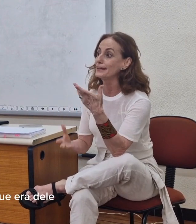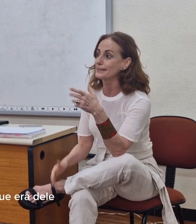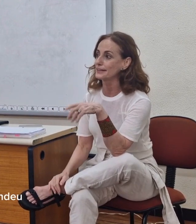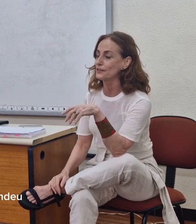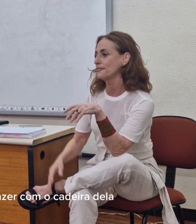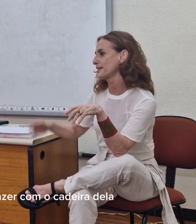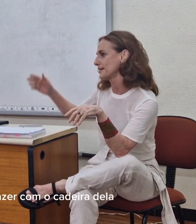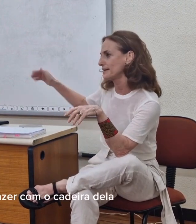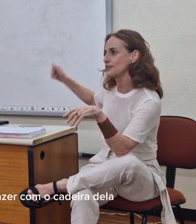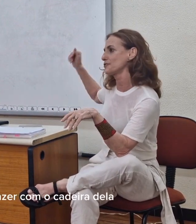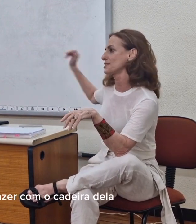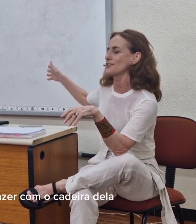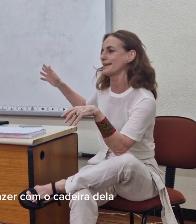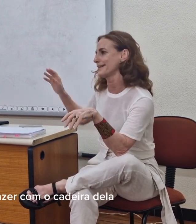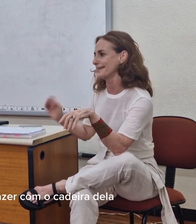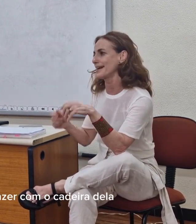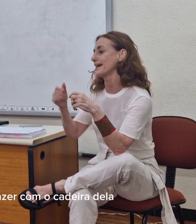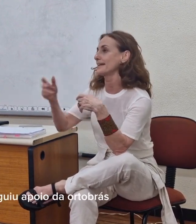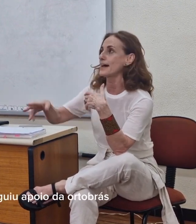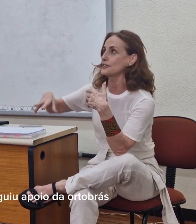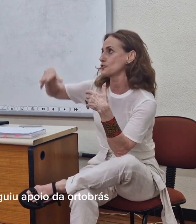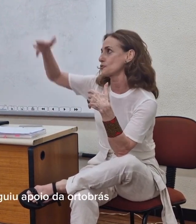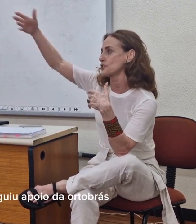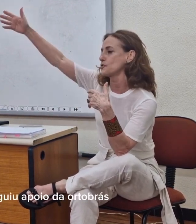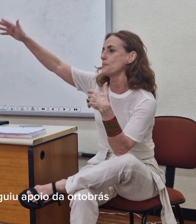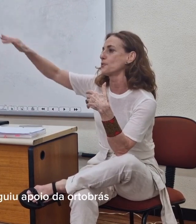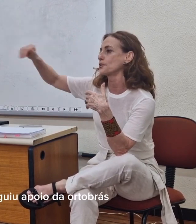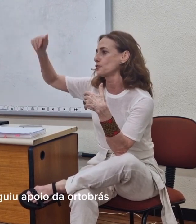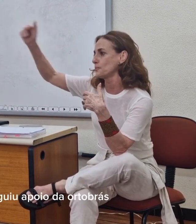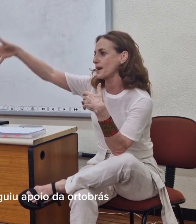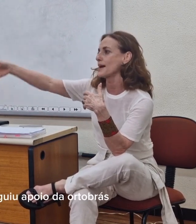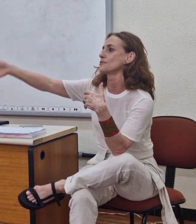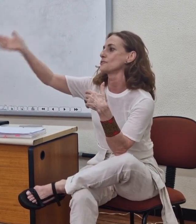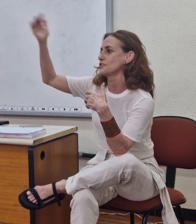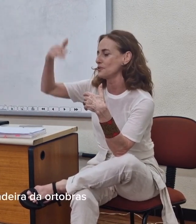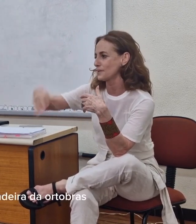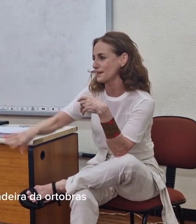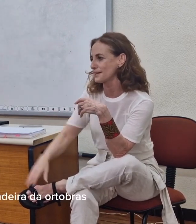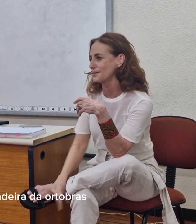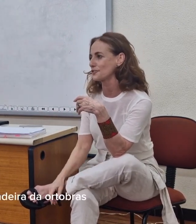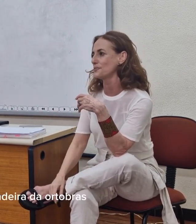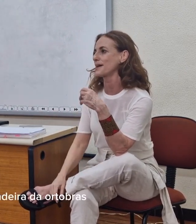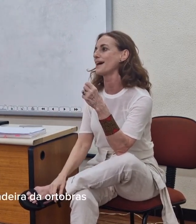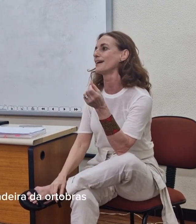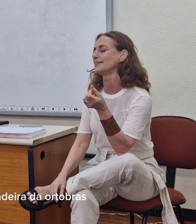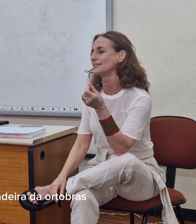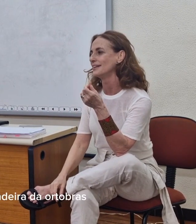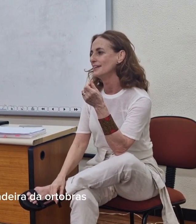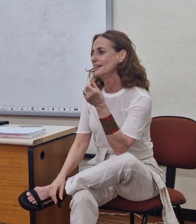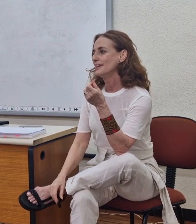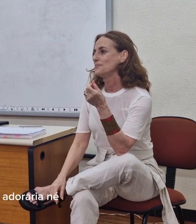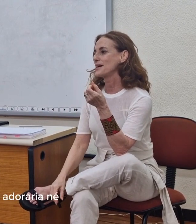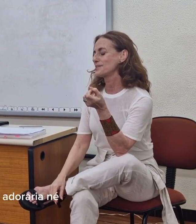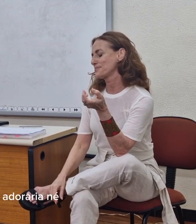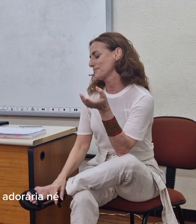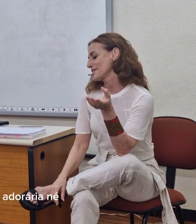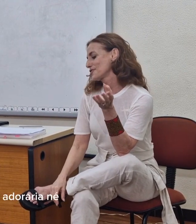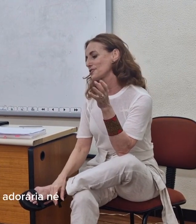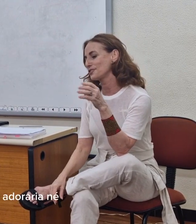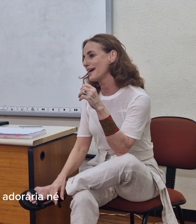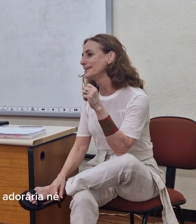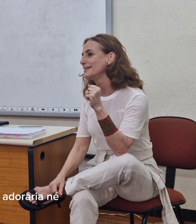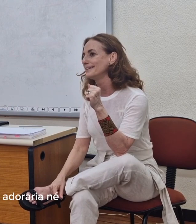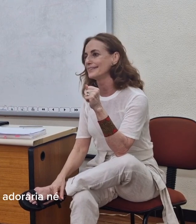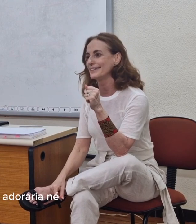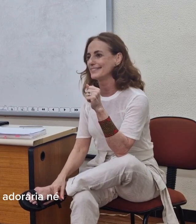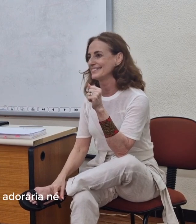porque era dele, entendeu? A Fernanda, a gente fazia com a cadeira dela. A Renata, a gente conseguiu o apoio da Autobras, conseguiu uma cadeira da Autobras. Mas a